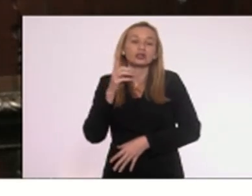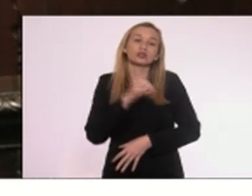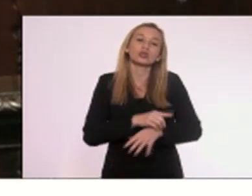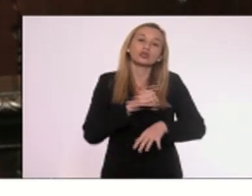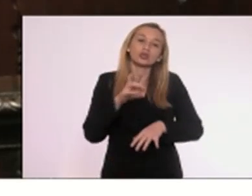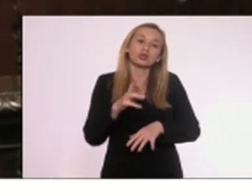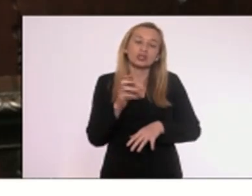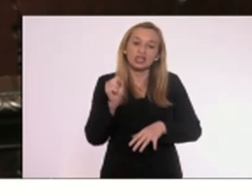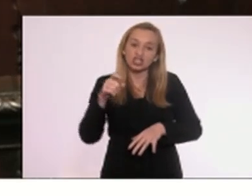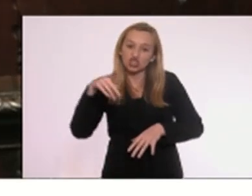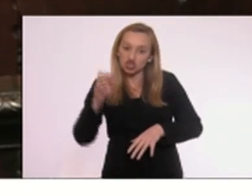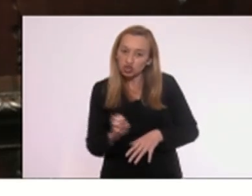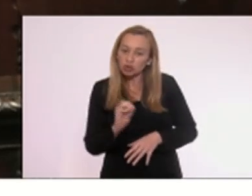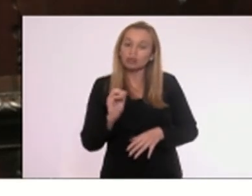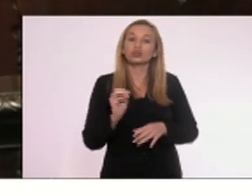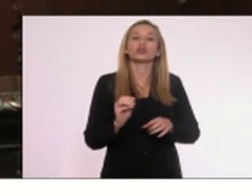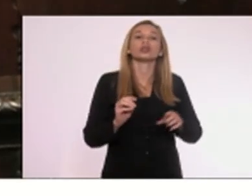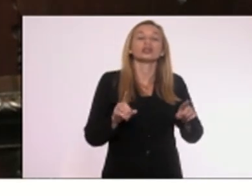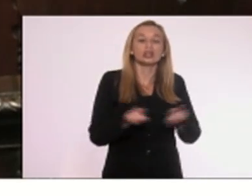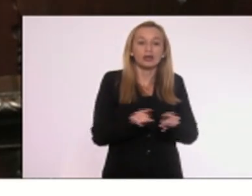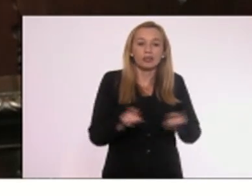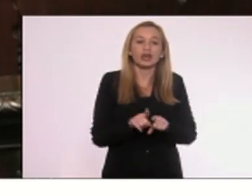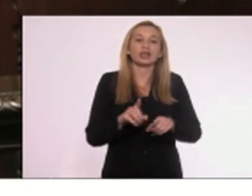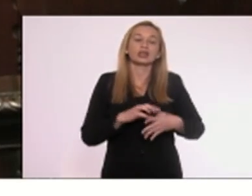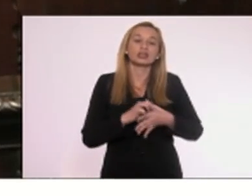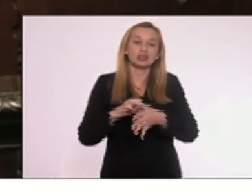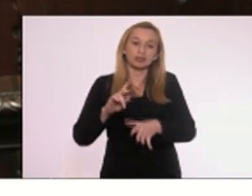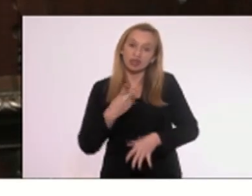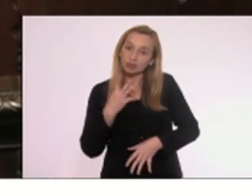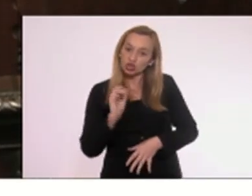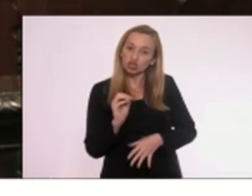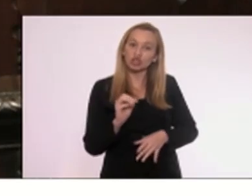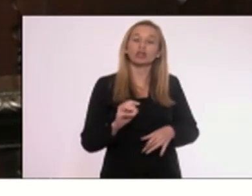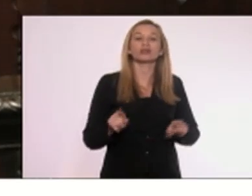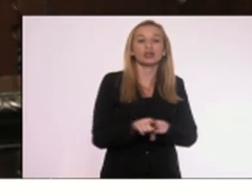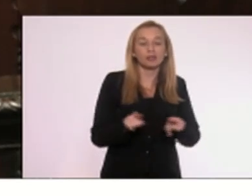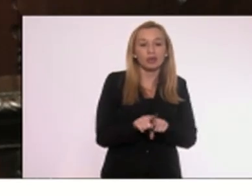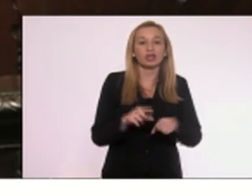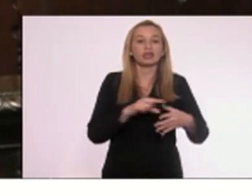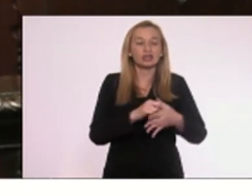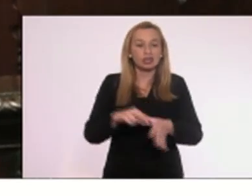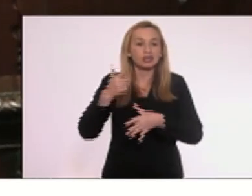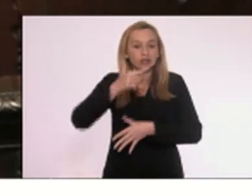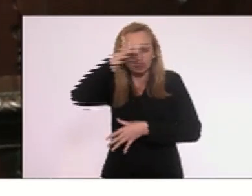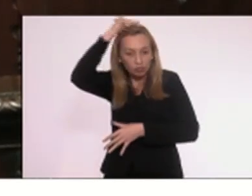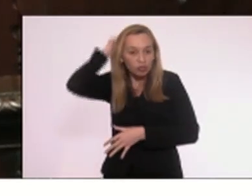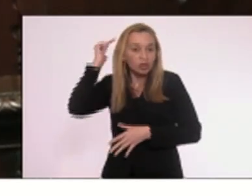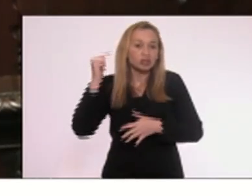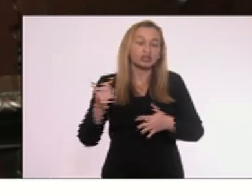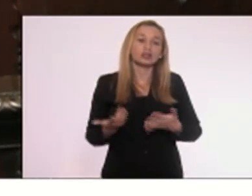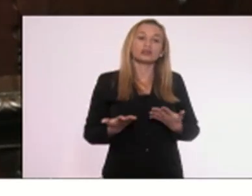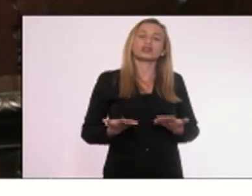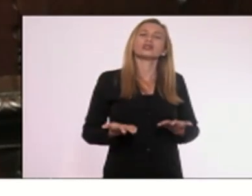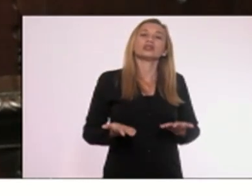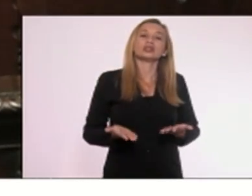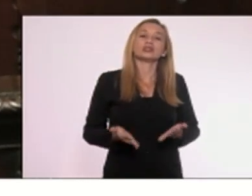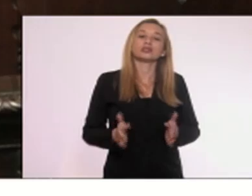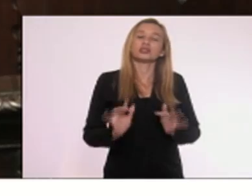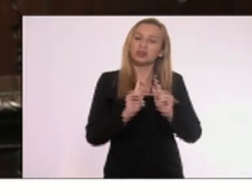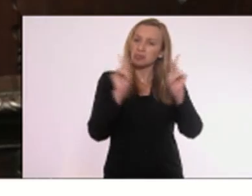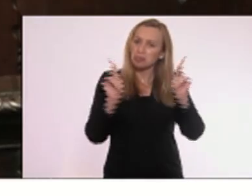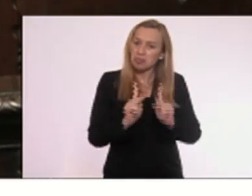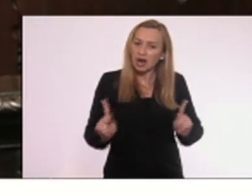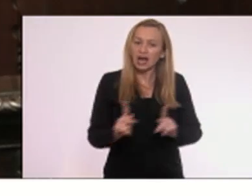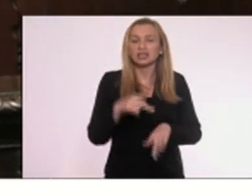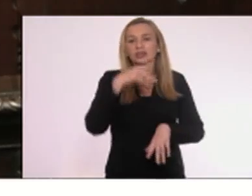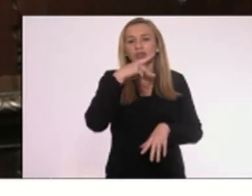PSL, o líder do governo, Márcio Pacheco, o deputado Luiz Paulo, do PSDB, num gesto de coerência desse parlamento e